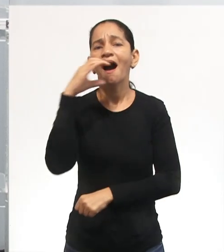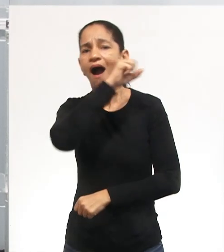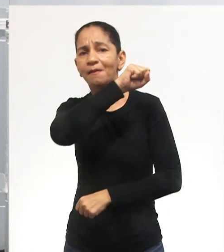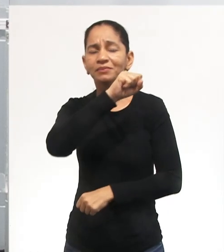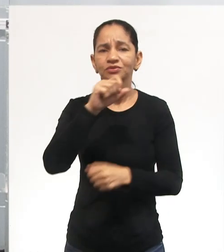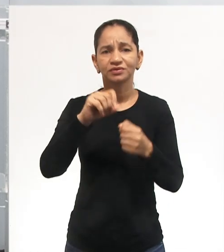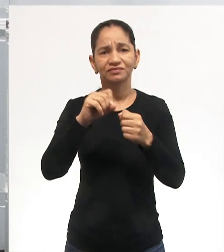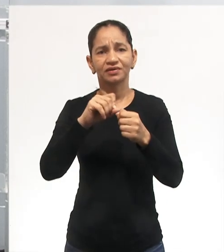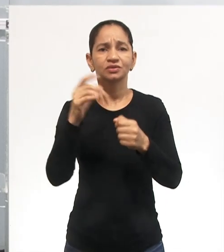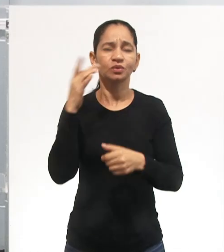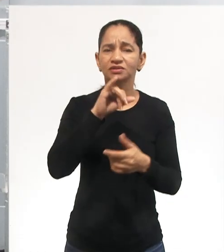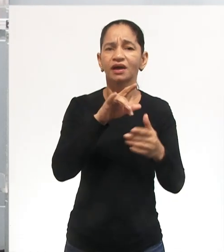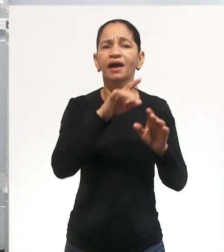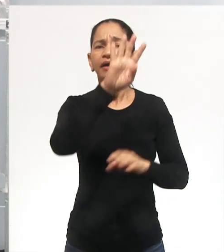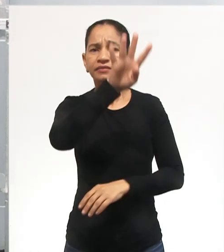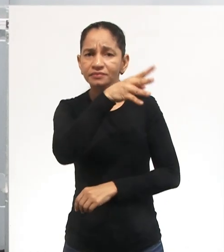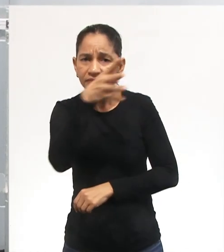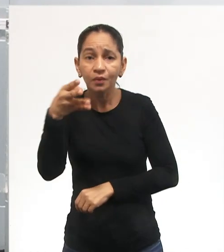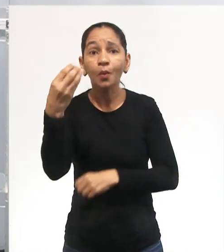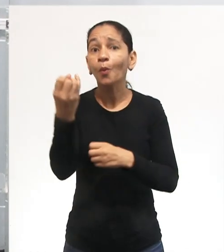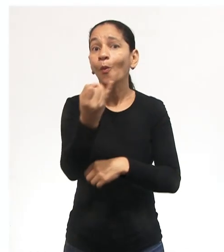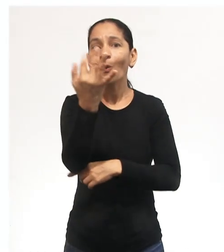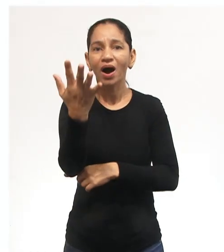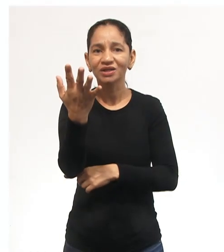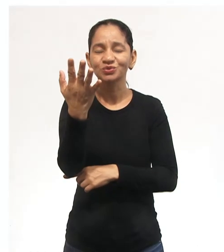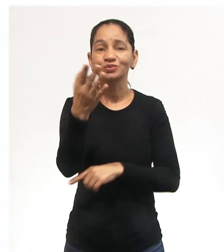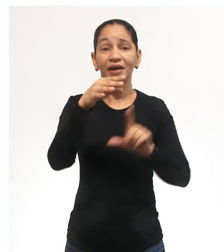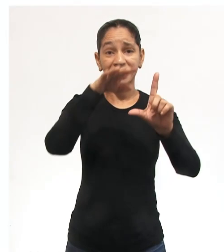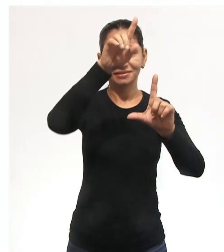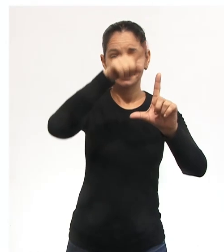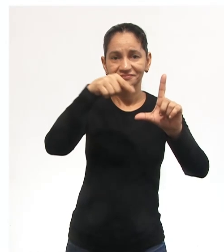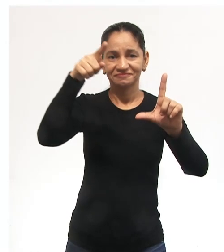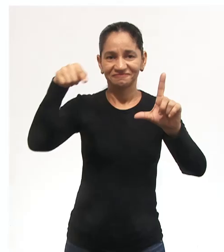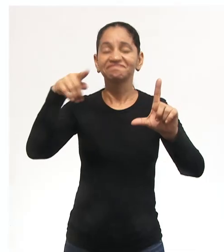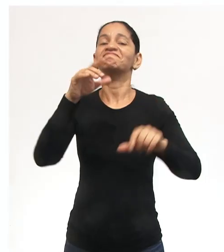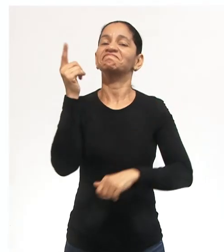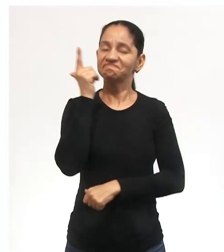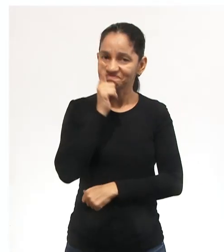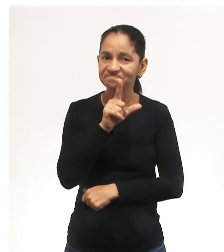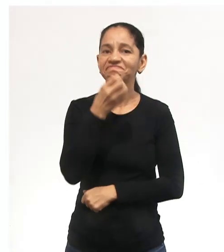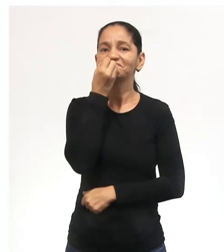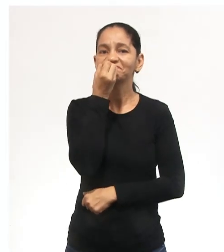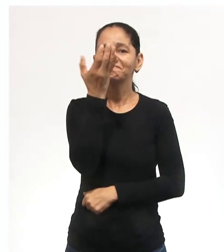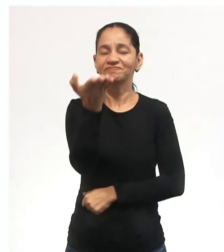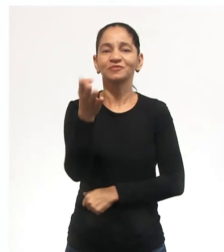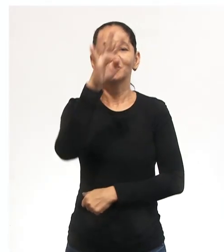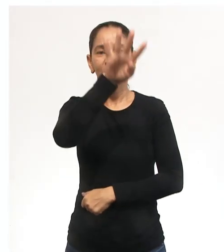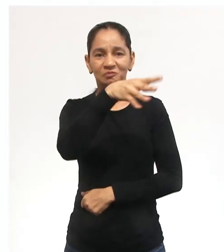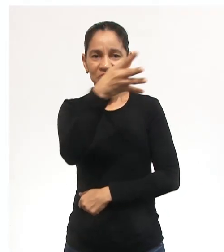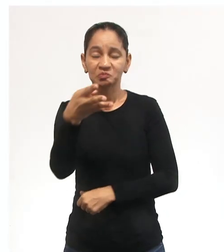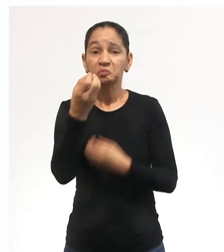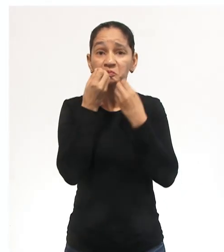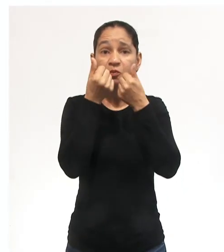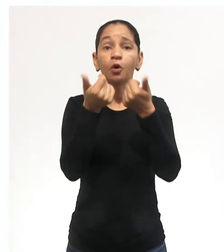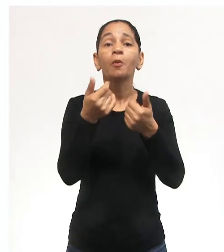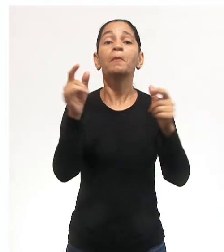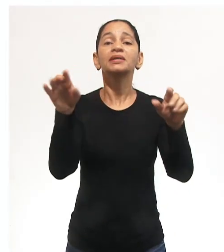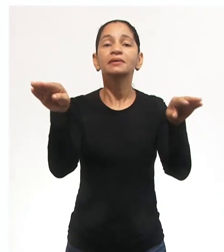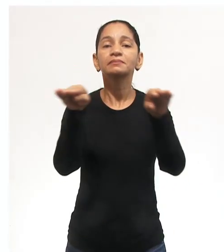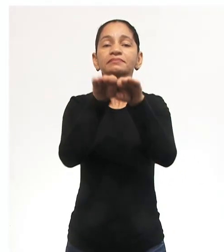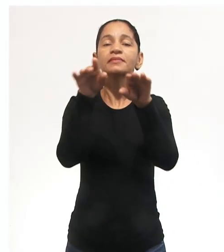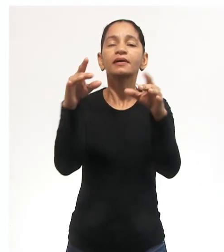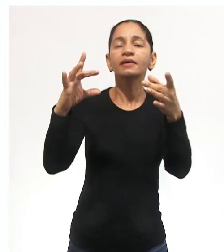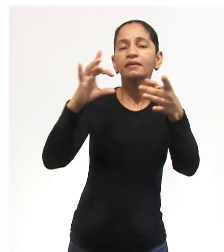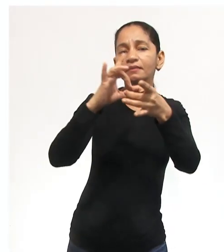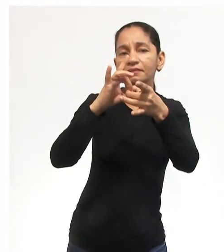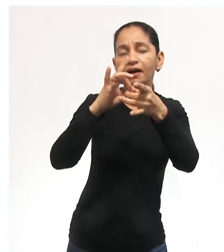é isso? Então vem aqui que eu vou te falar mais um pouquinho que esse tipo de sistema, ele é usado para unificar informações em